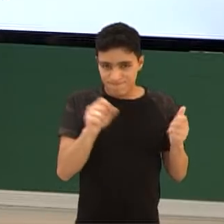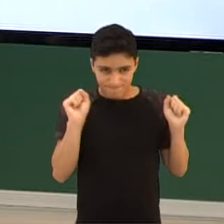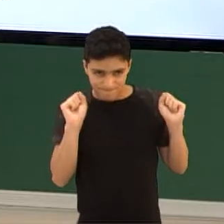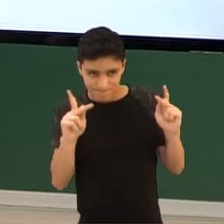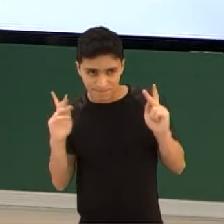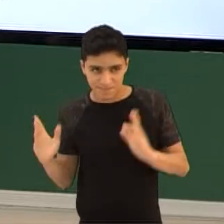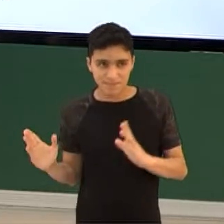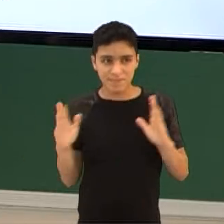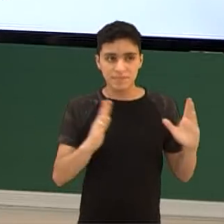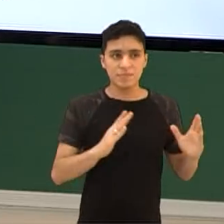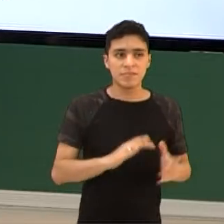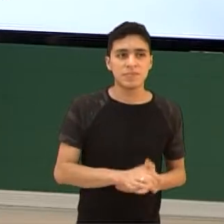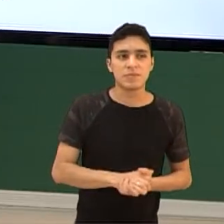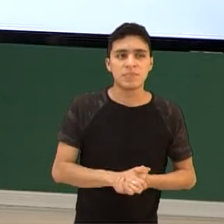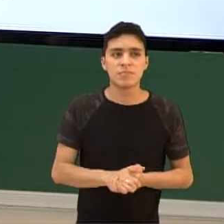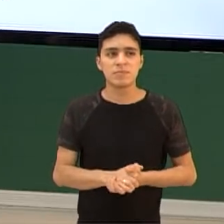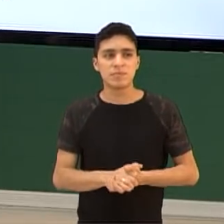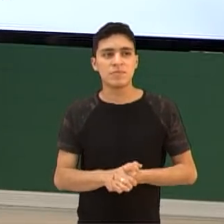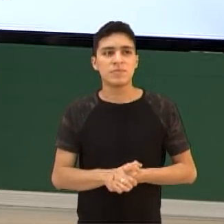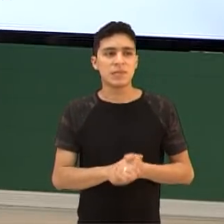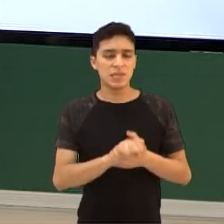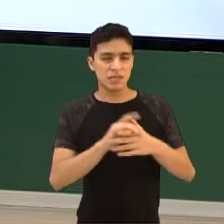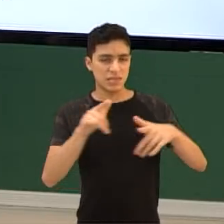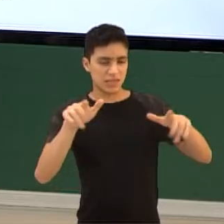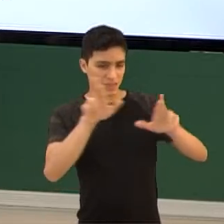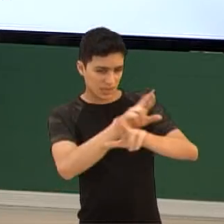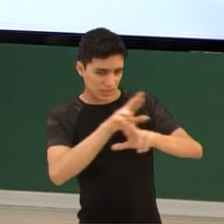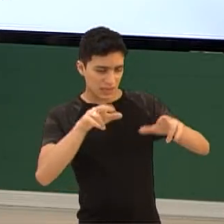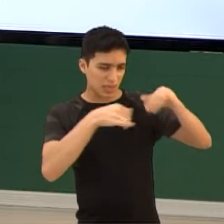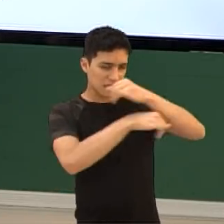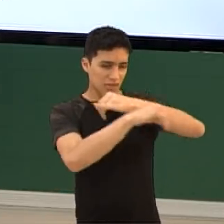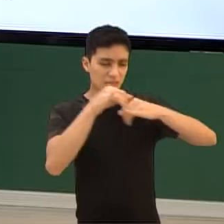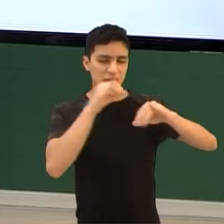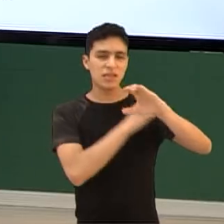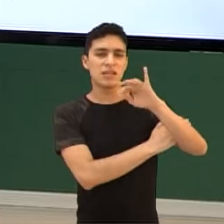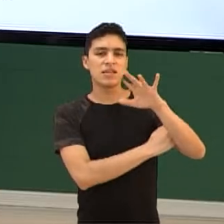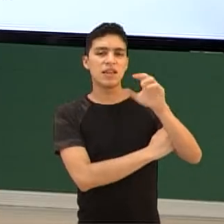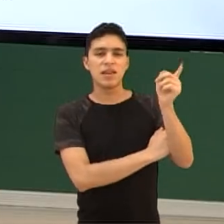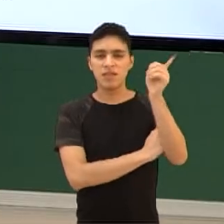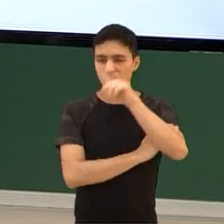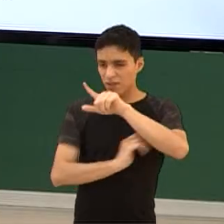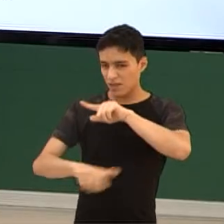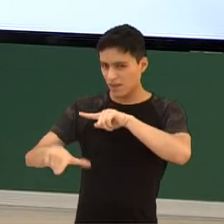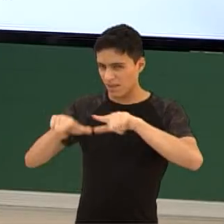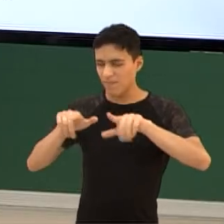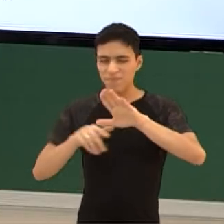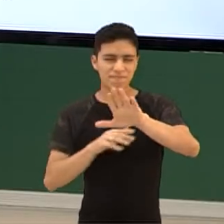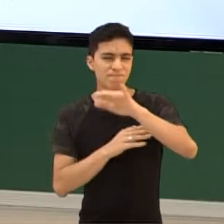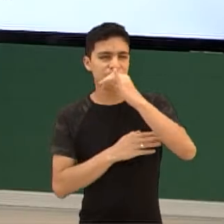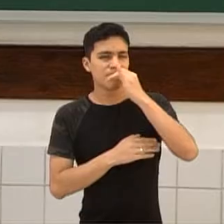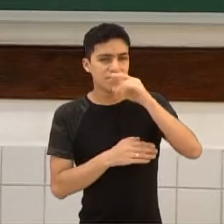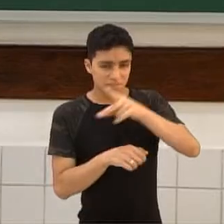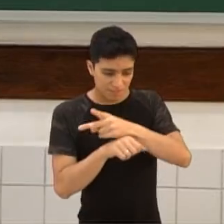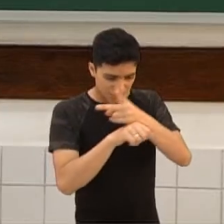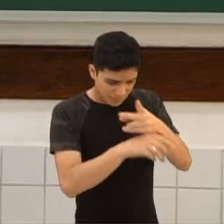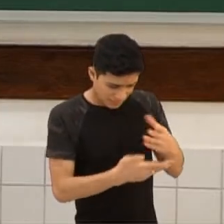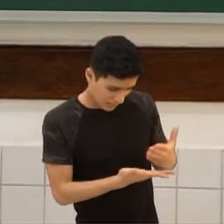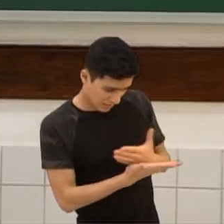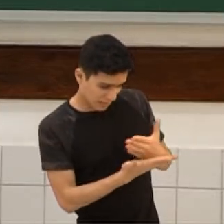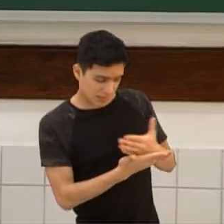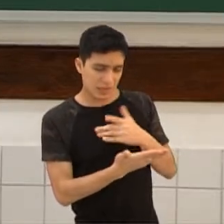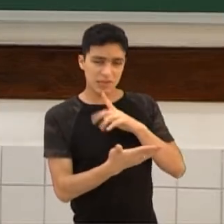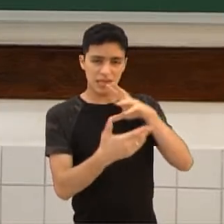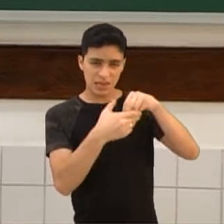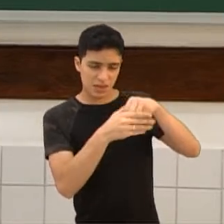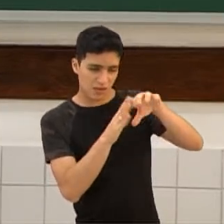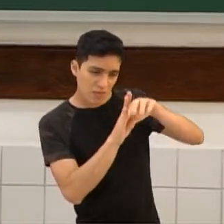Gente, a relação entre energia cinética com trabalho. Se você procurar em alguns livros, alguns lugares aí, a gente tem